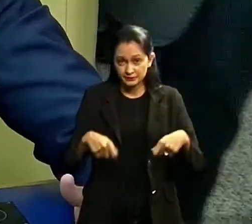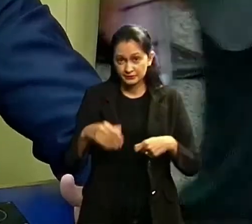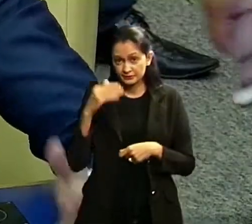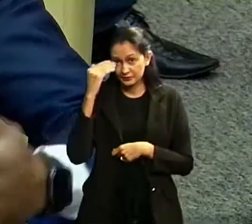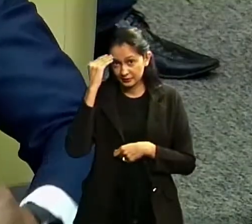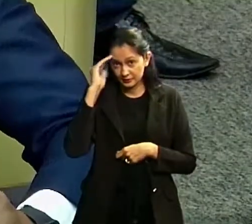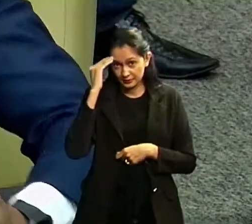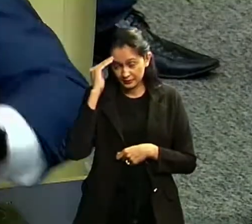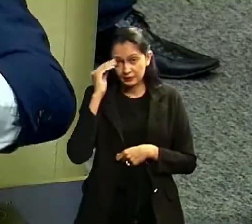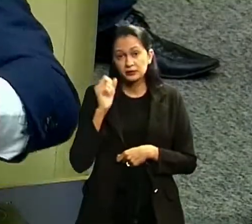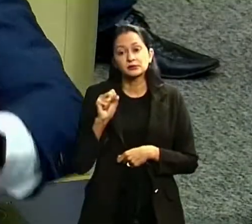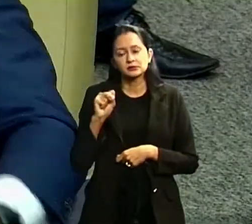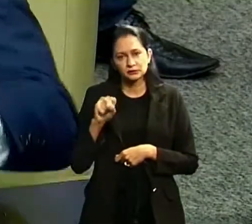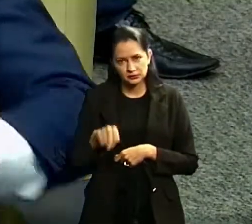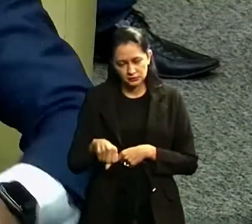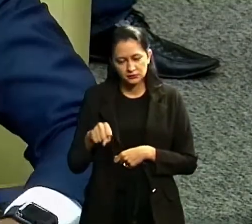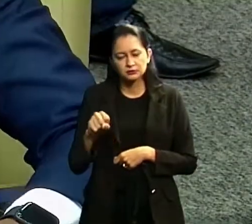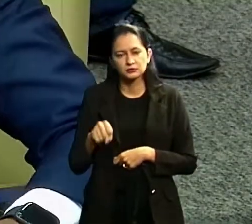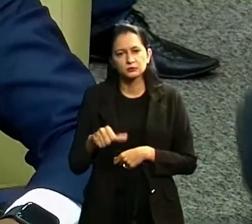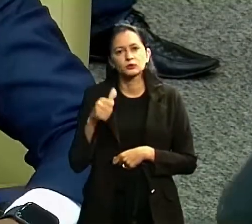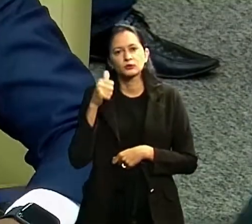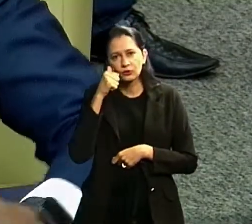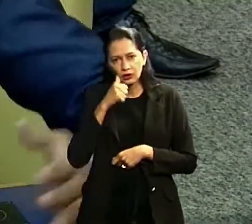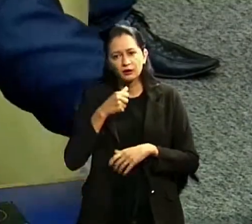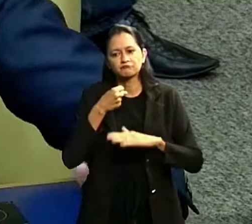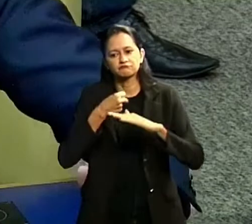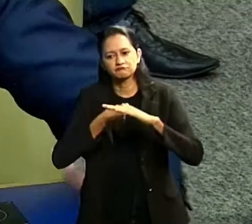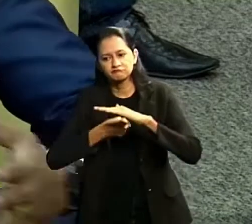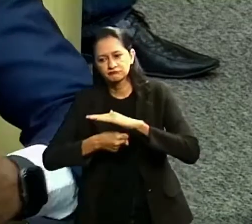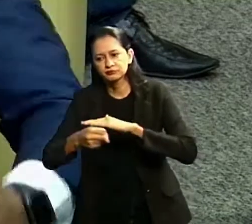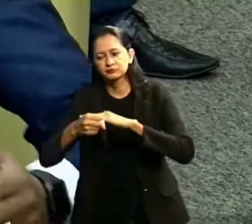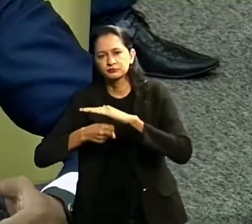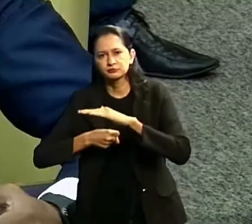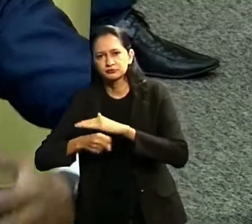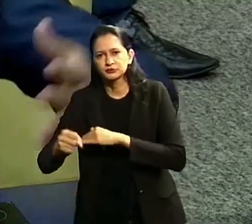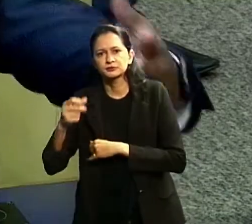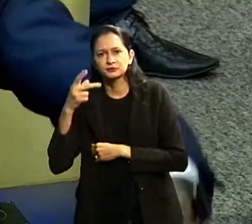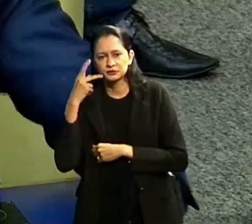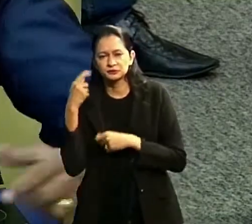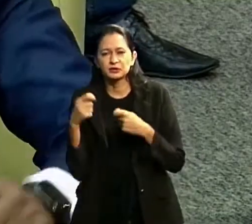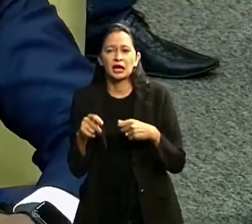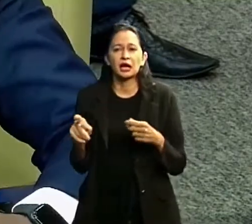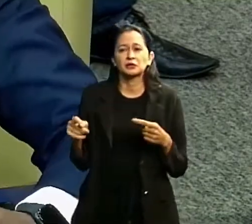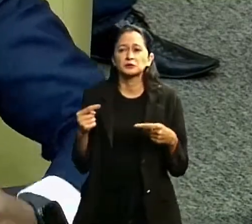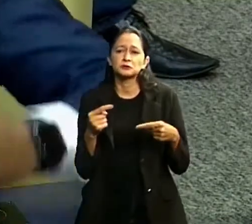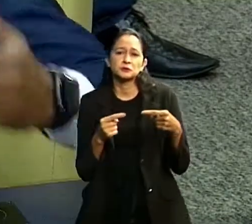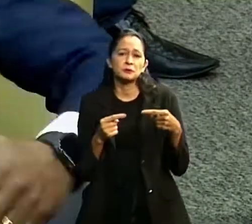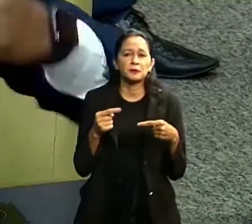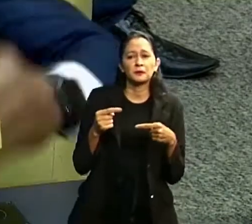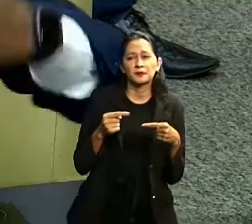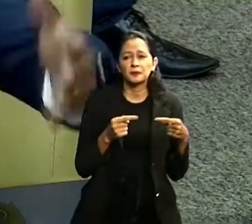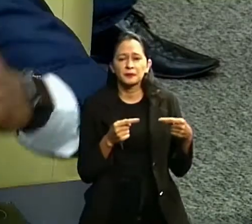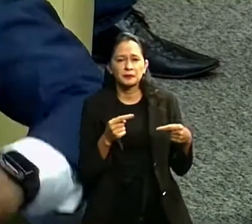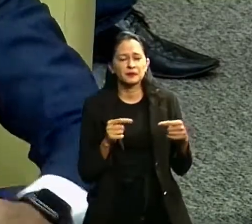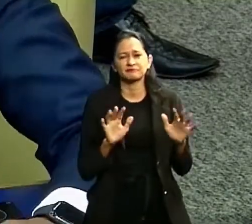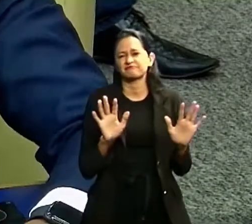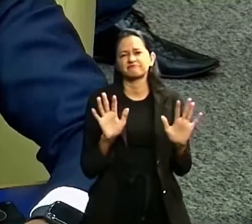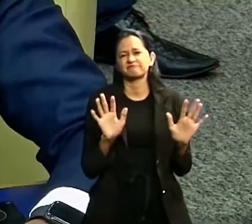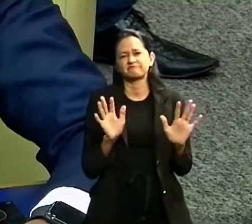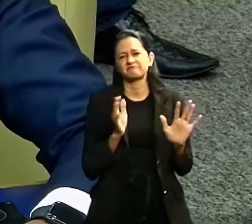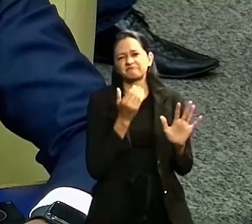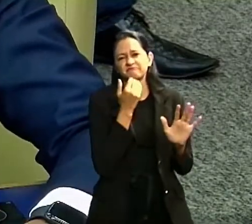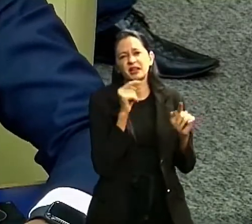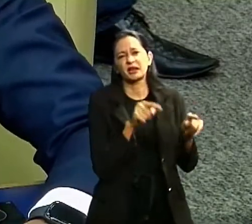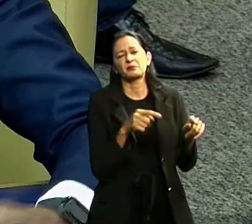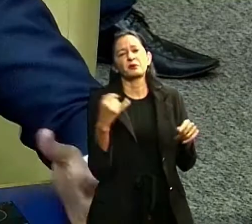que sim, mais mulheres na política, menos mimimi, menos desgaste, tem pautas mais importantes